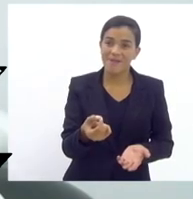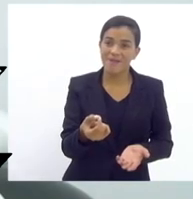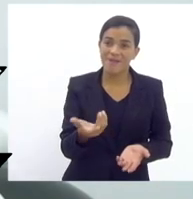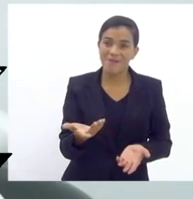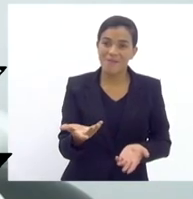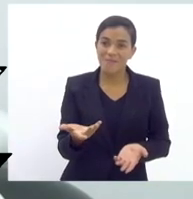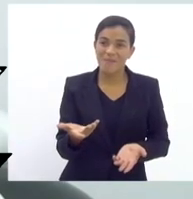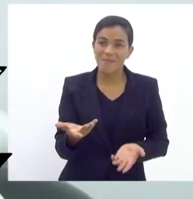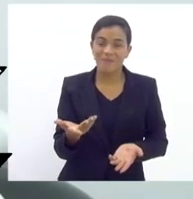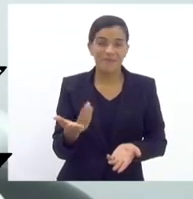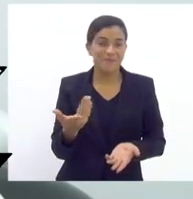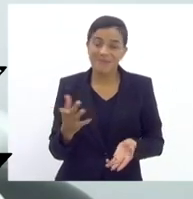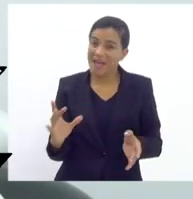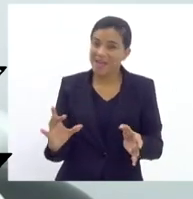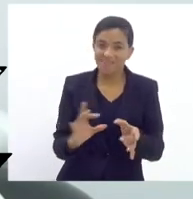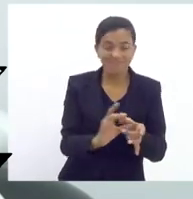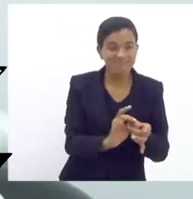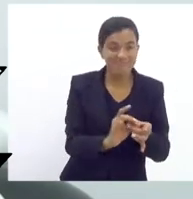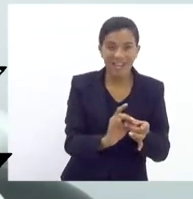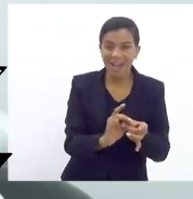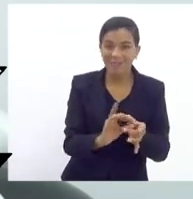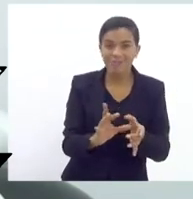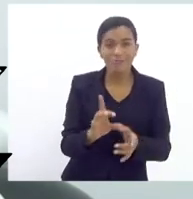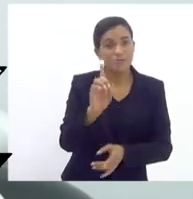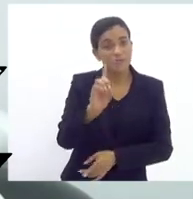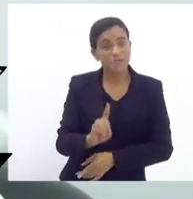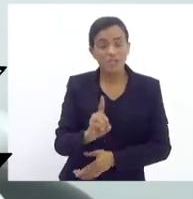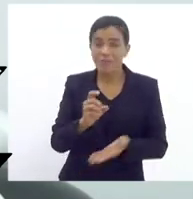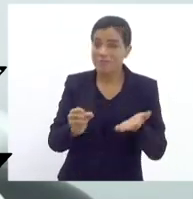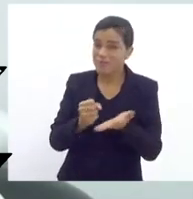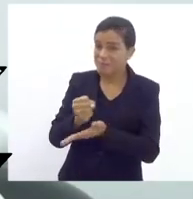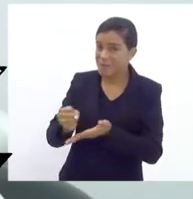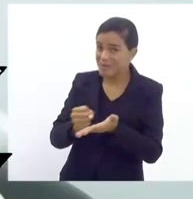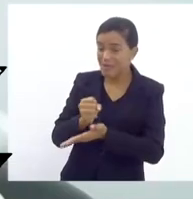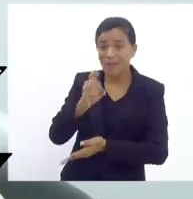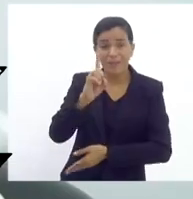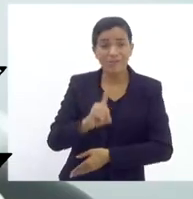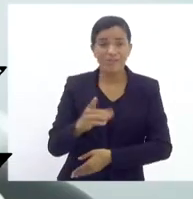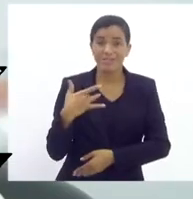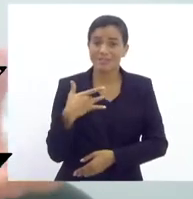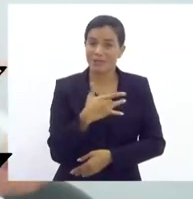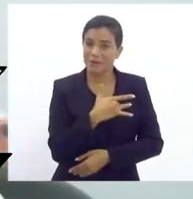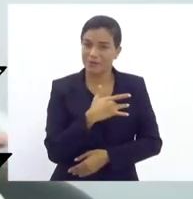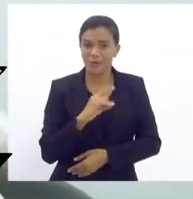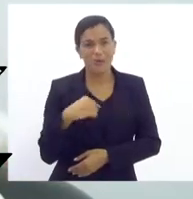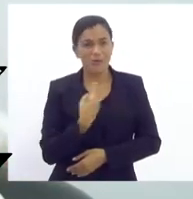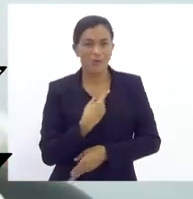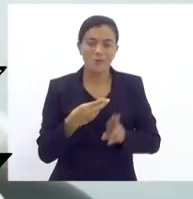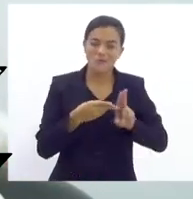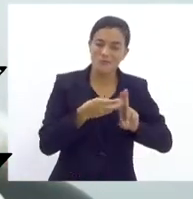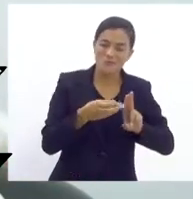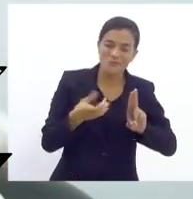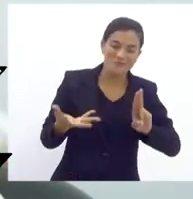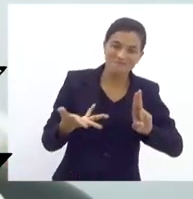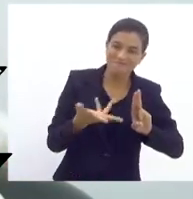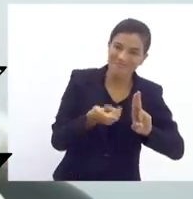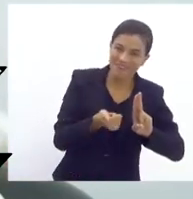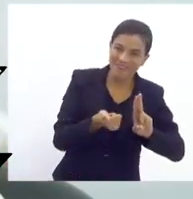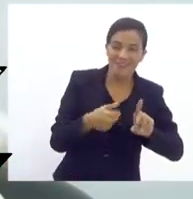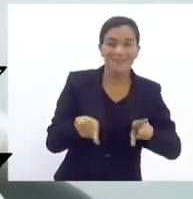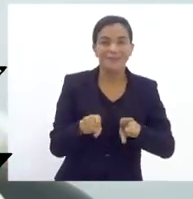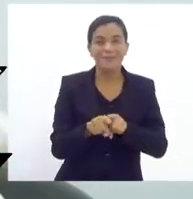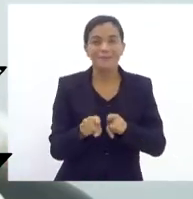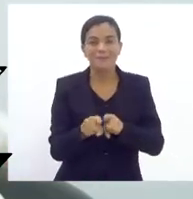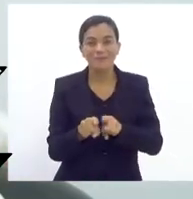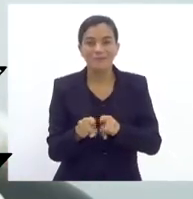tava linkado diretamente com direito fundamental que é o direito à saúde e o nosso SUS é maravilhoso é a minha